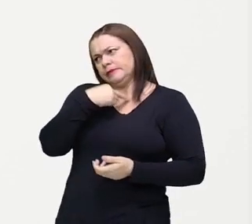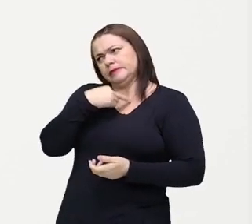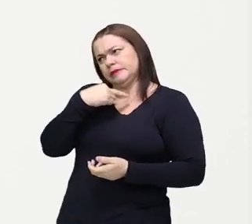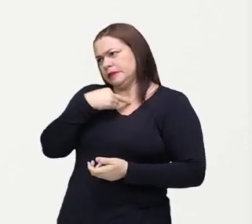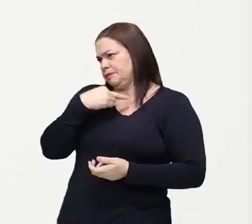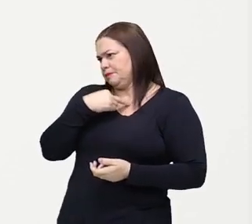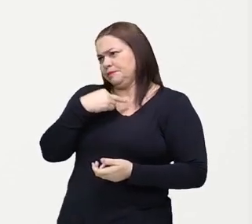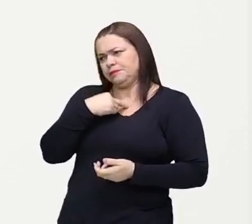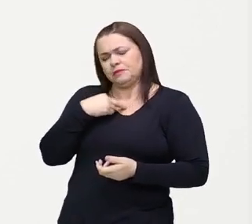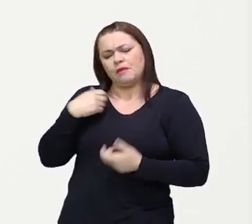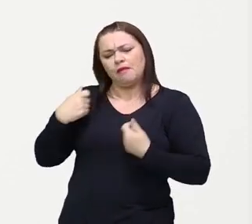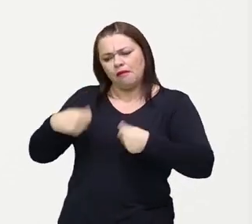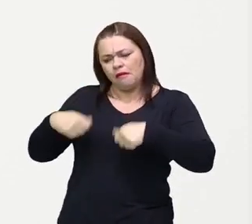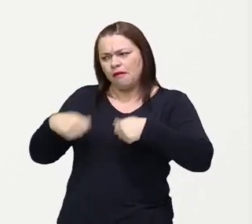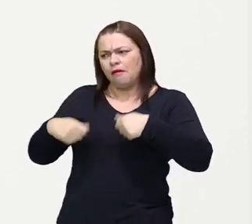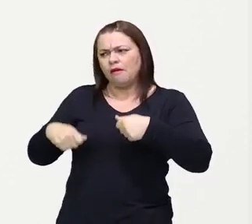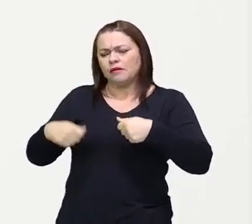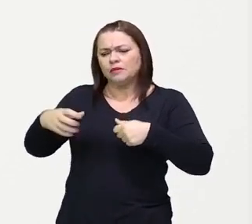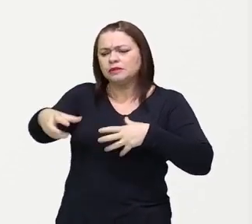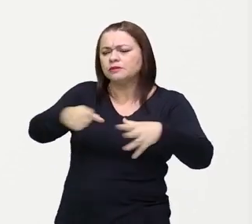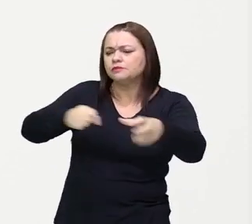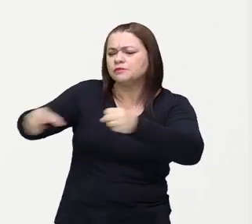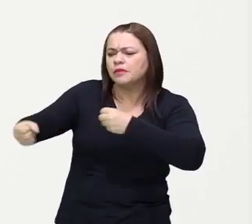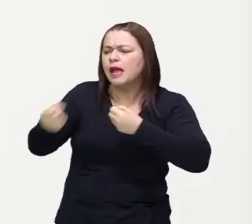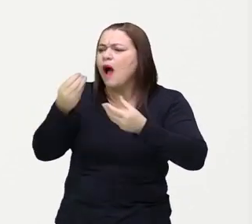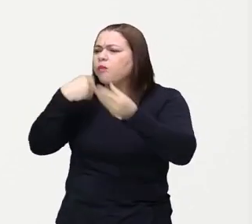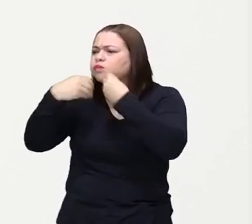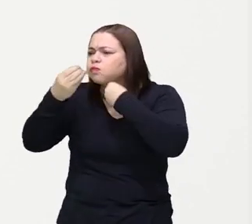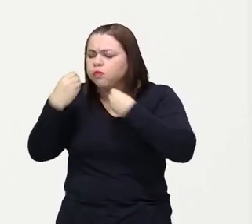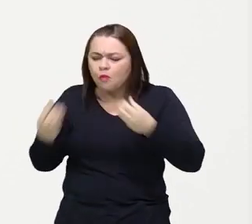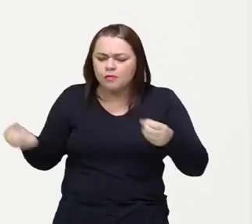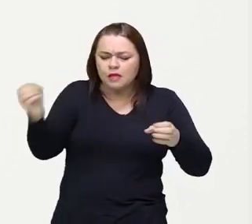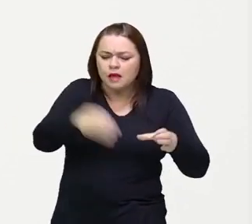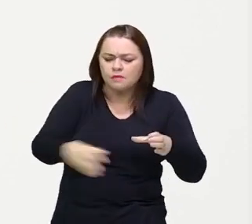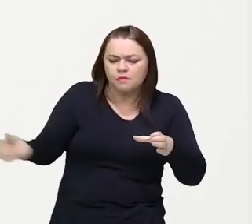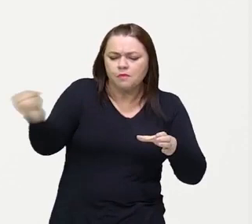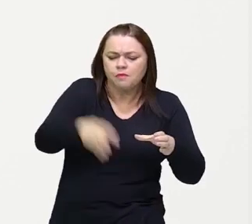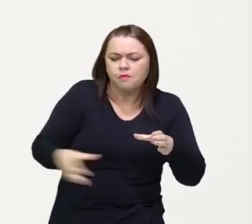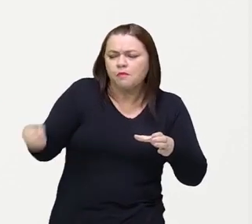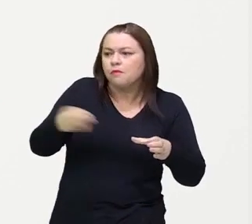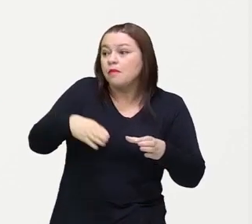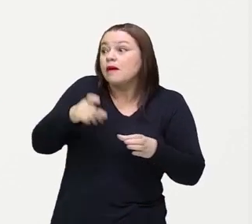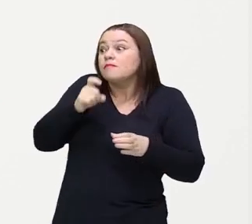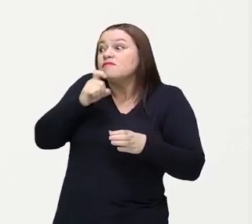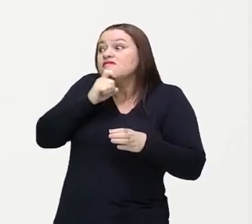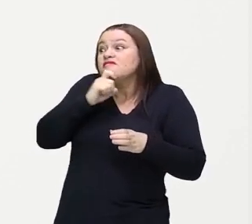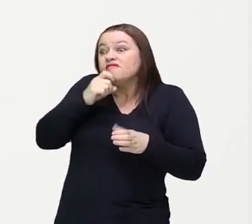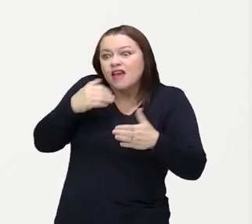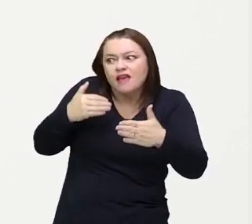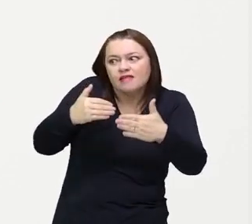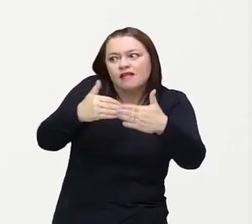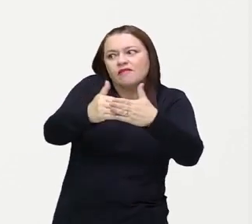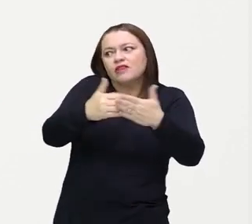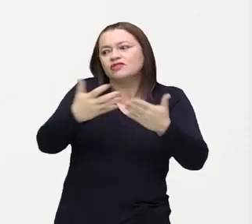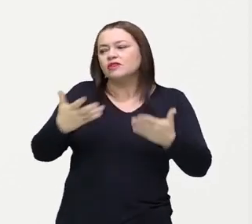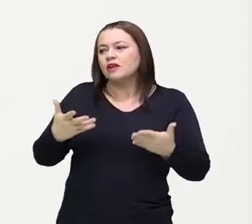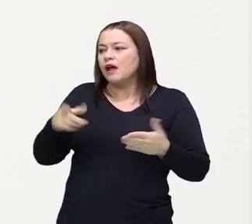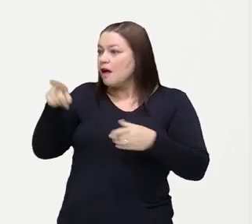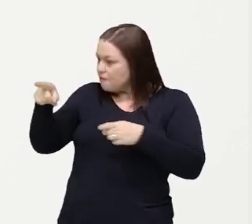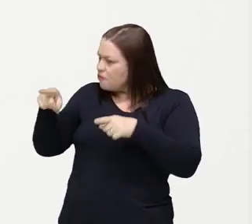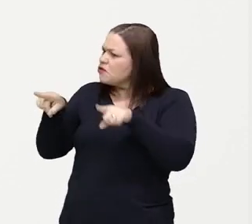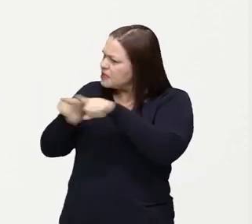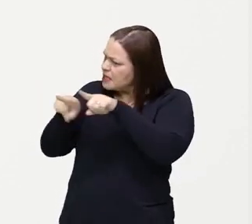Preciso juntar provimentos para o inverno, disse a formiga. E recomendo que você faça